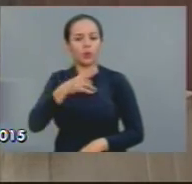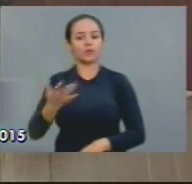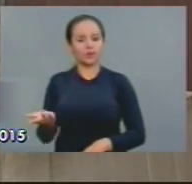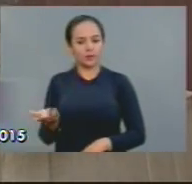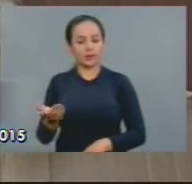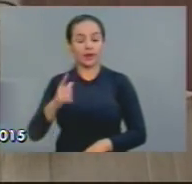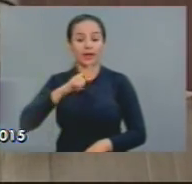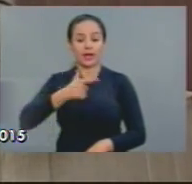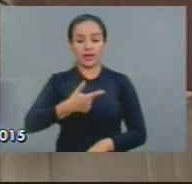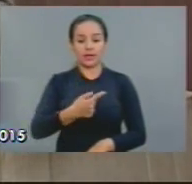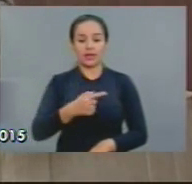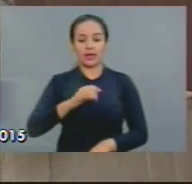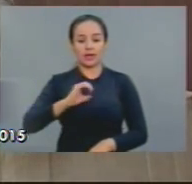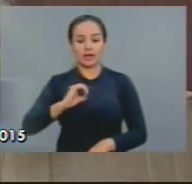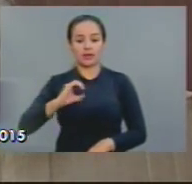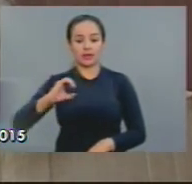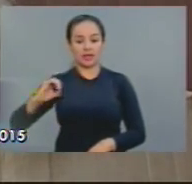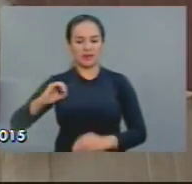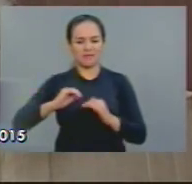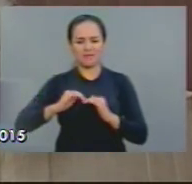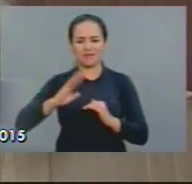mais de 700